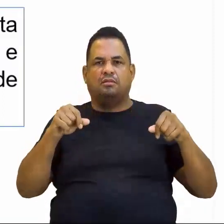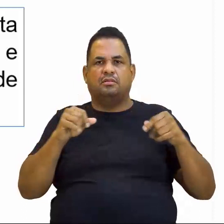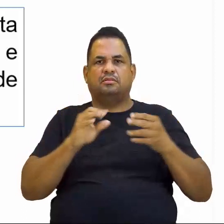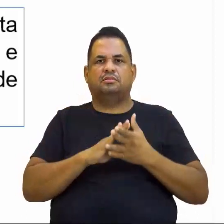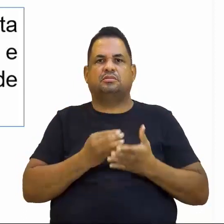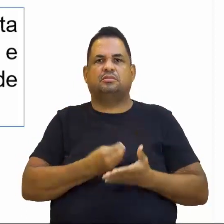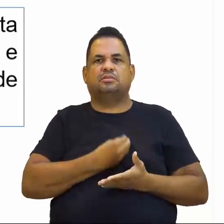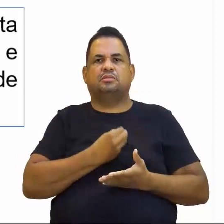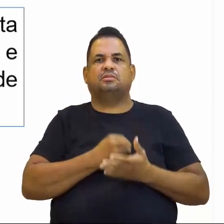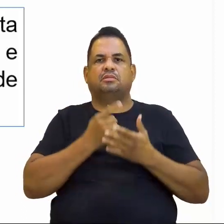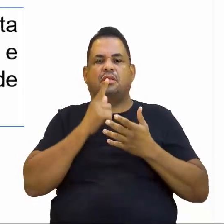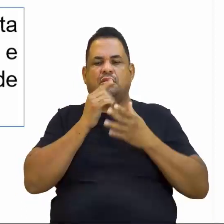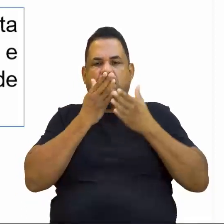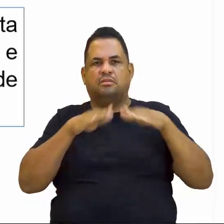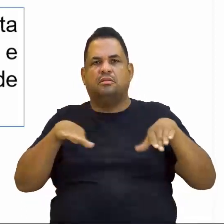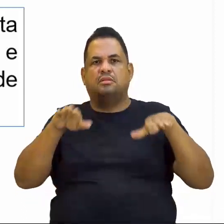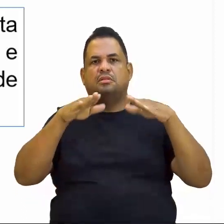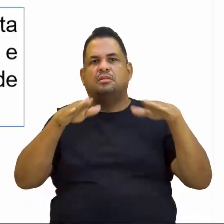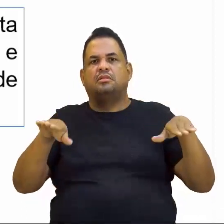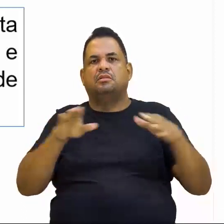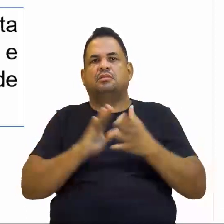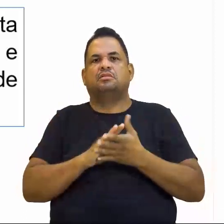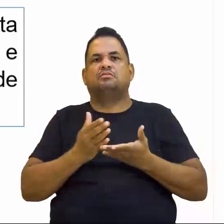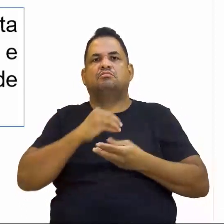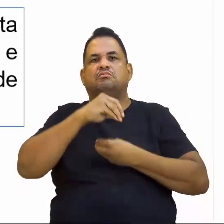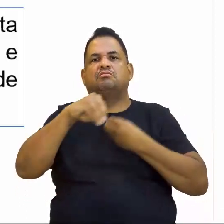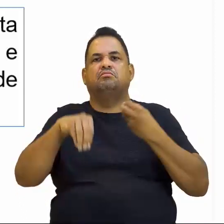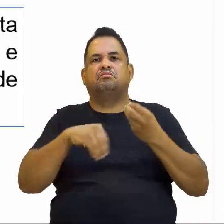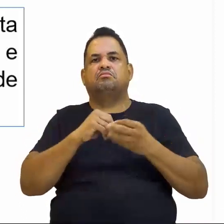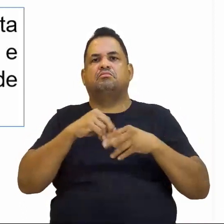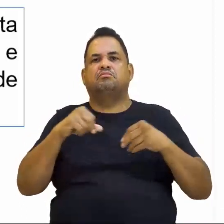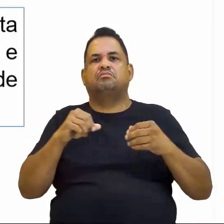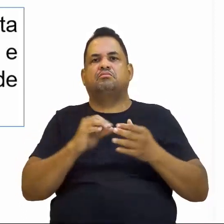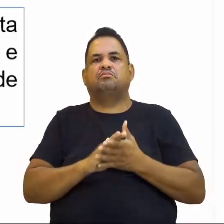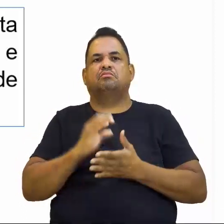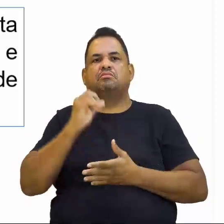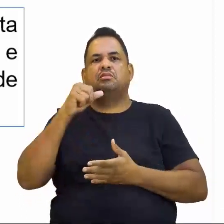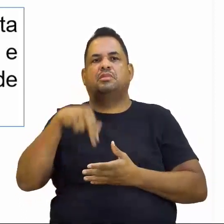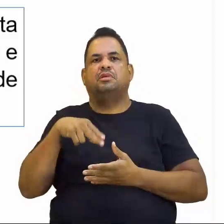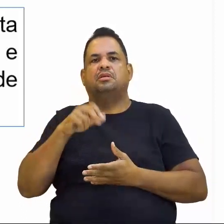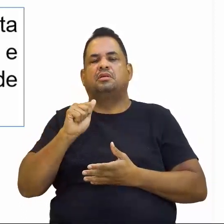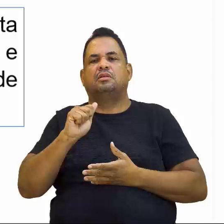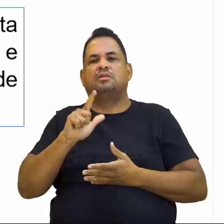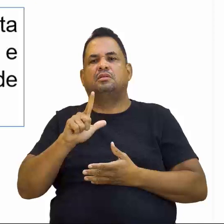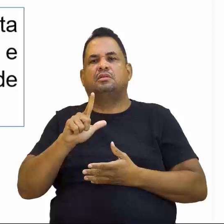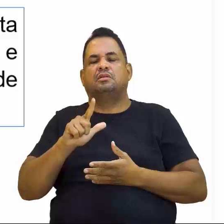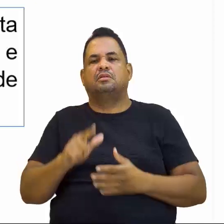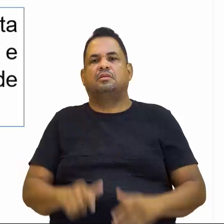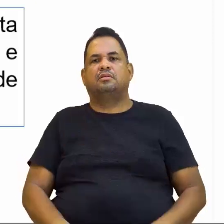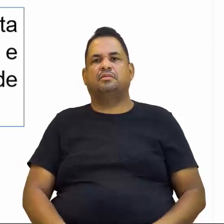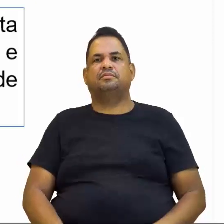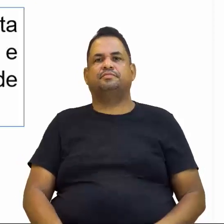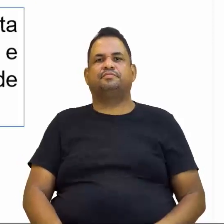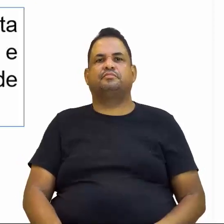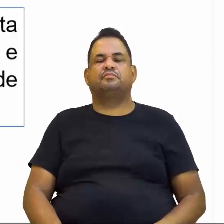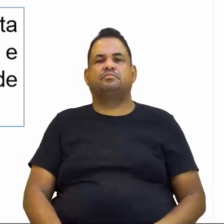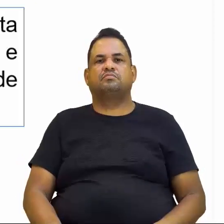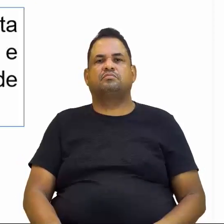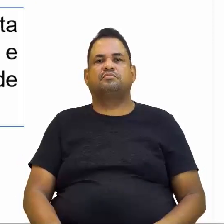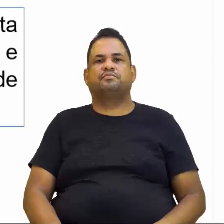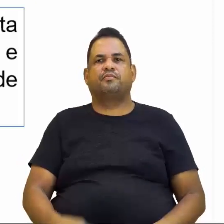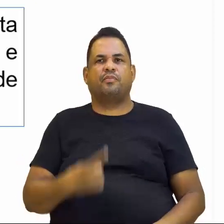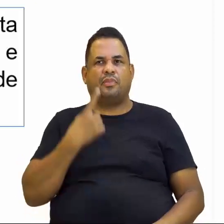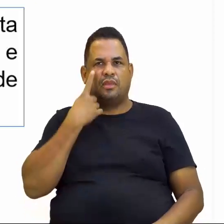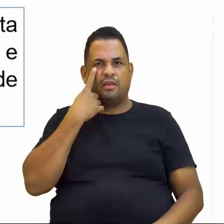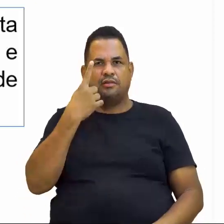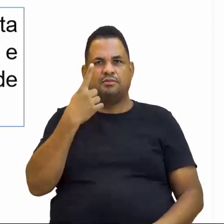presente nos mares, oceanos, cujo sal mais dissolvido, no caso, é o nosso cloreto de sódio. Então, vamos observar